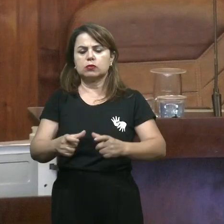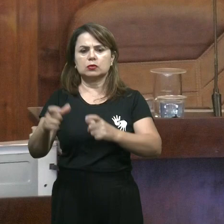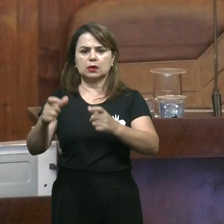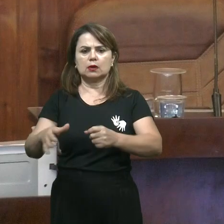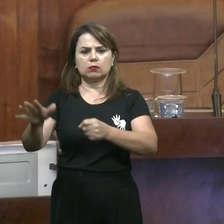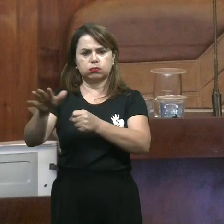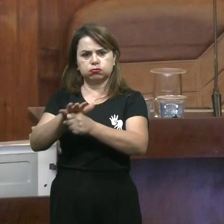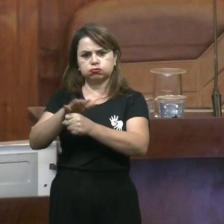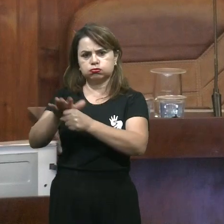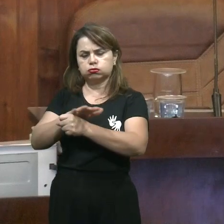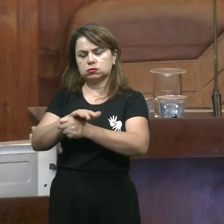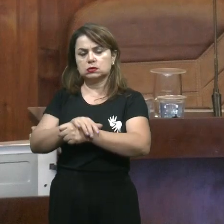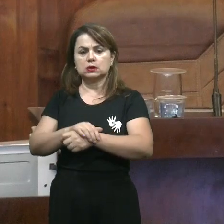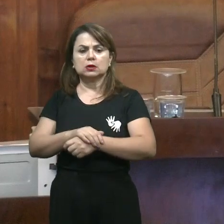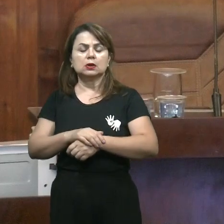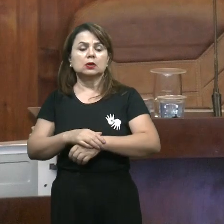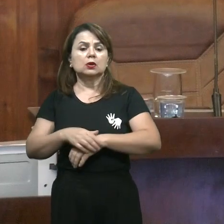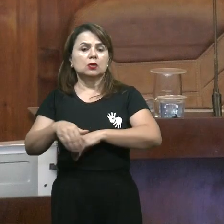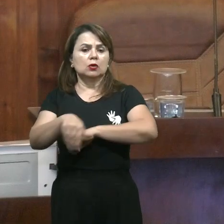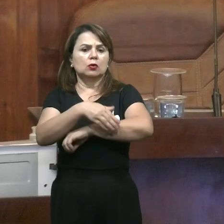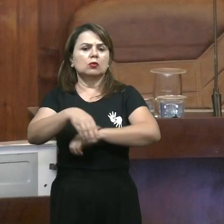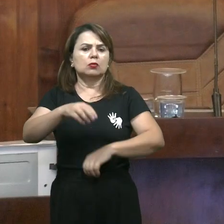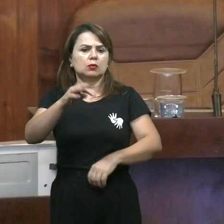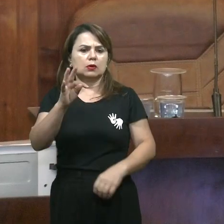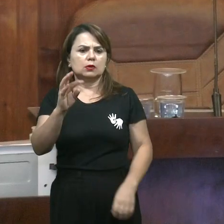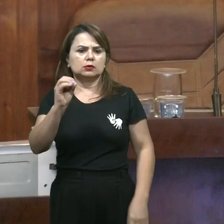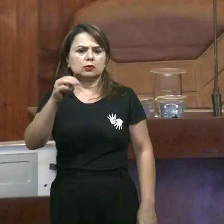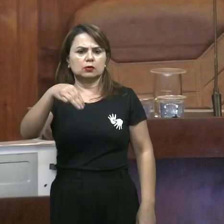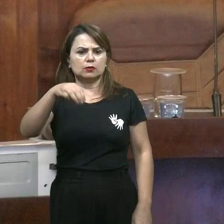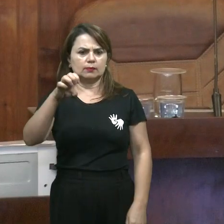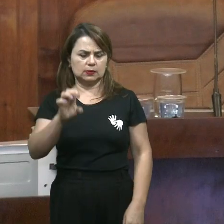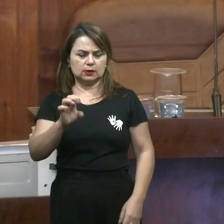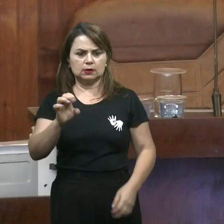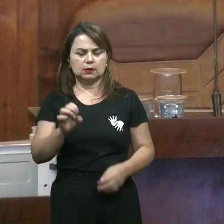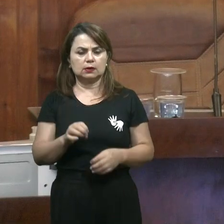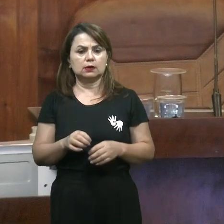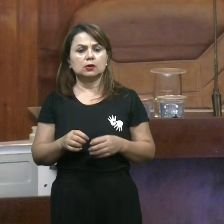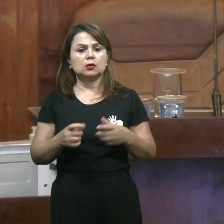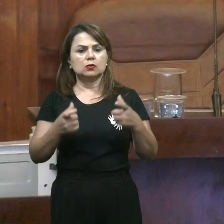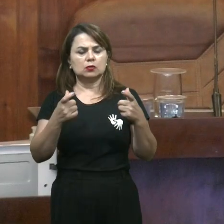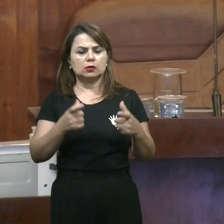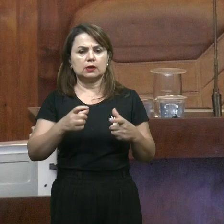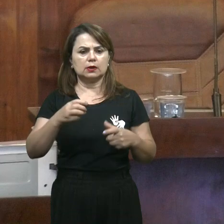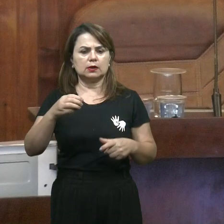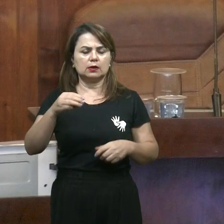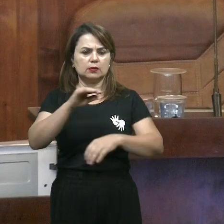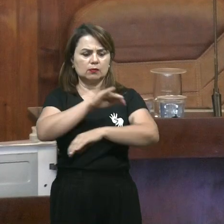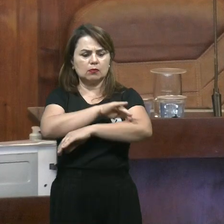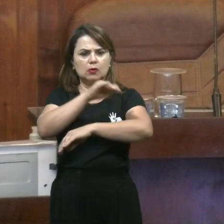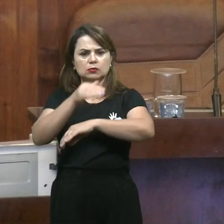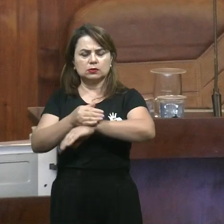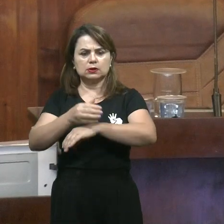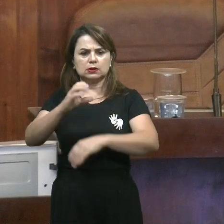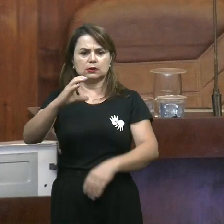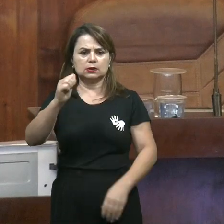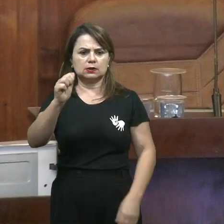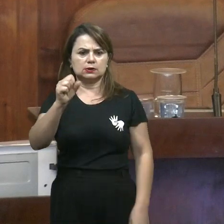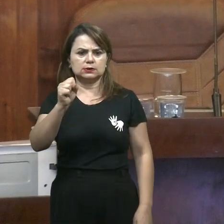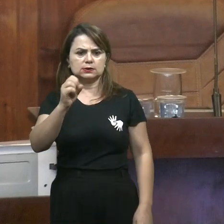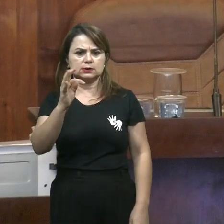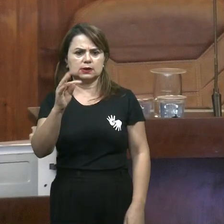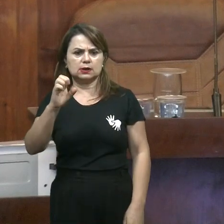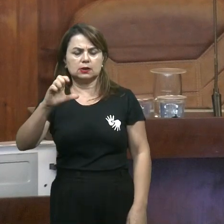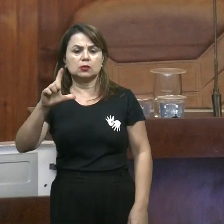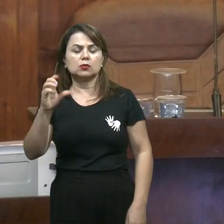número 724, confluência à rua Eduardo Prado, no bairro Jardim Monte Castelo, Zona Sul. Haja vista a